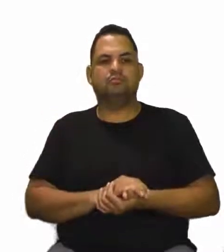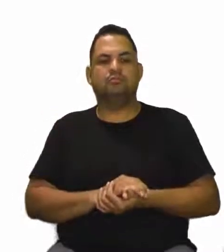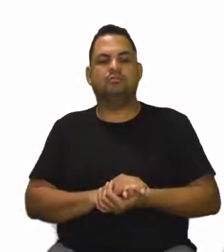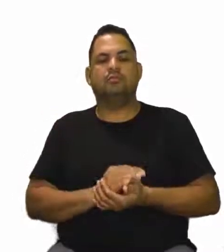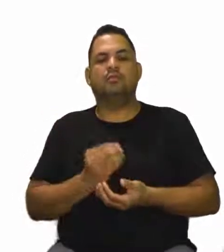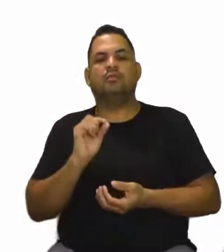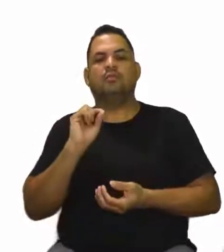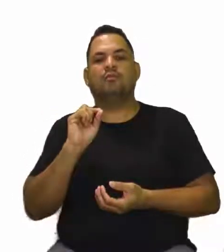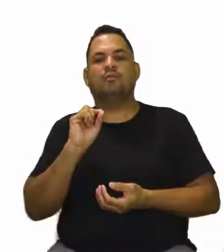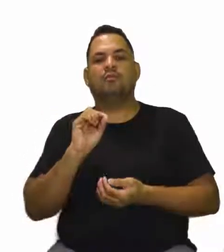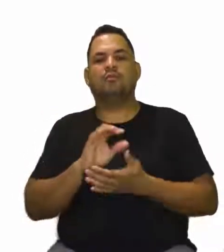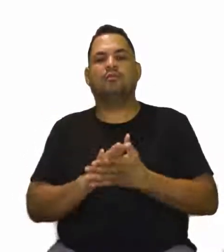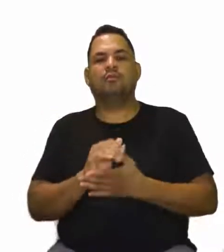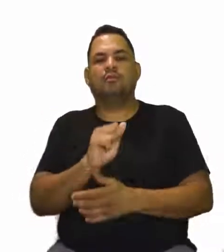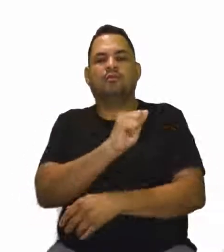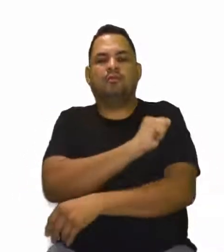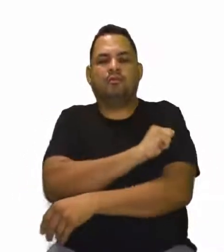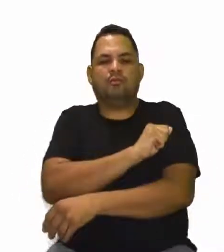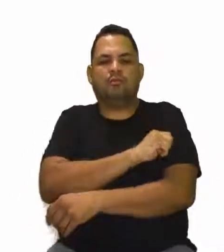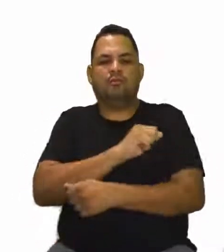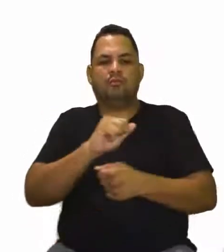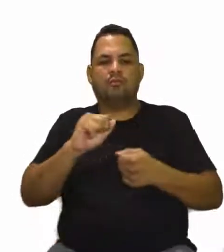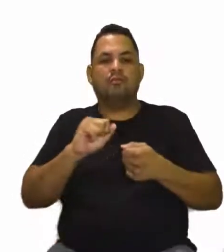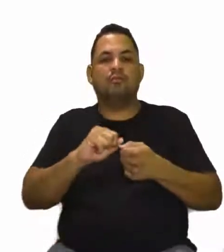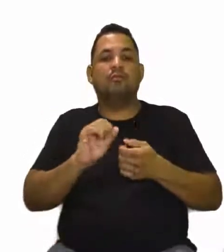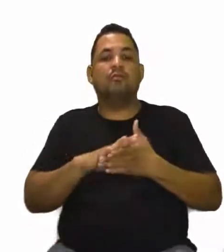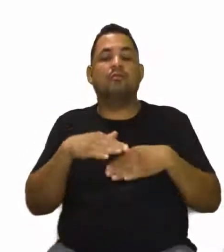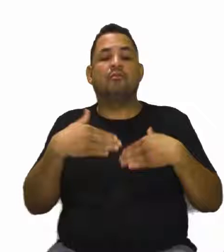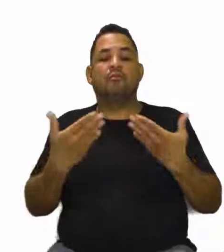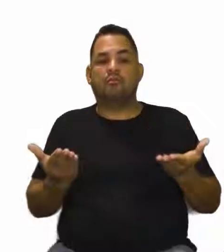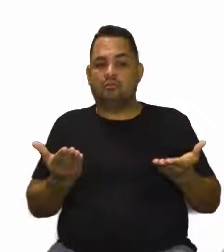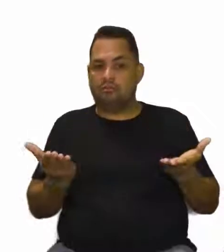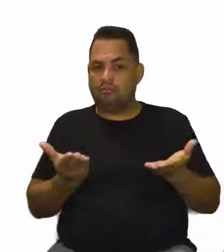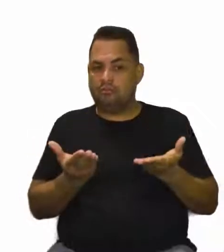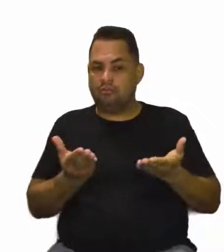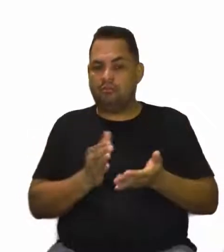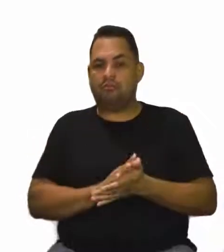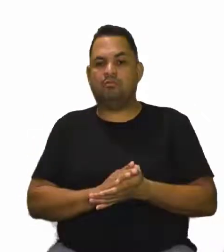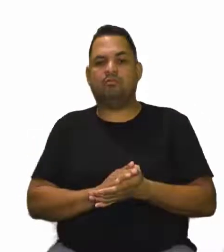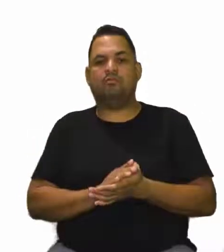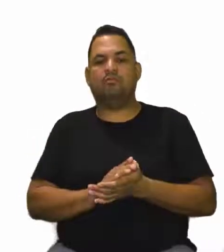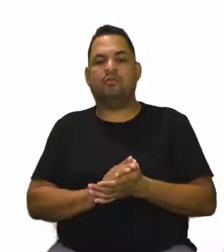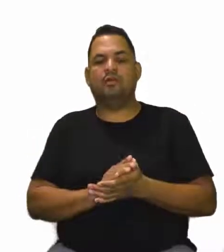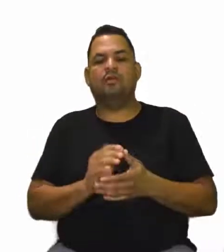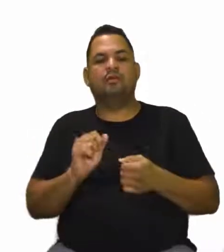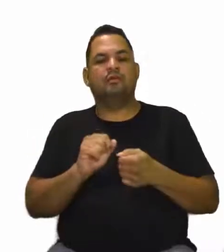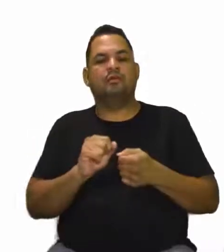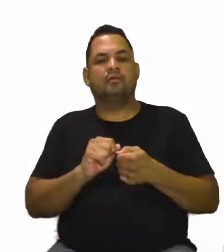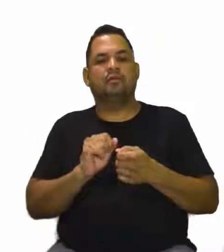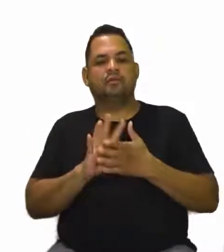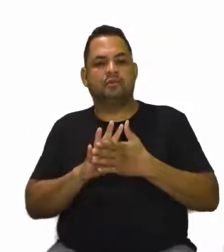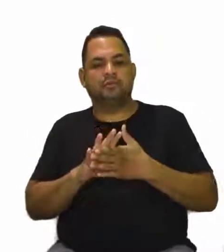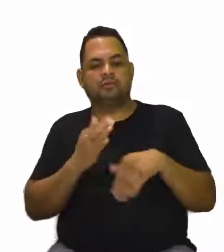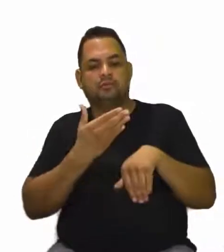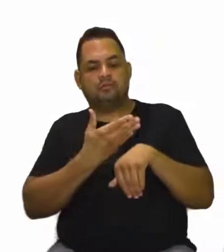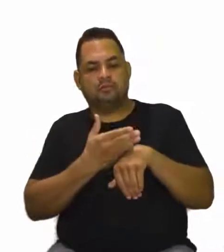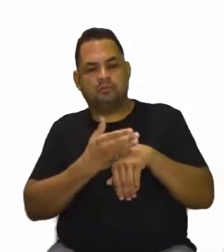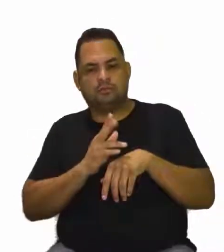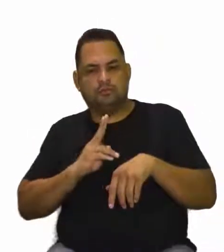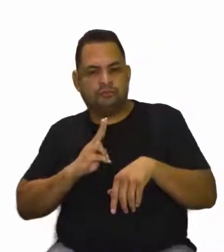O que o aluno vai fazer nessa hora do avançado? Ele já vai começar a realizar exercícios de